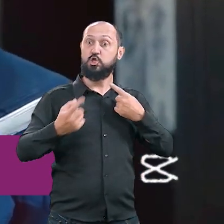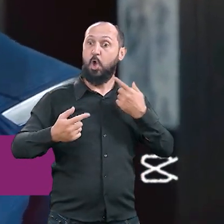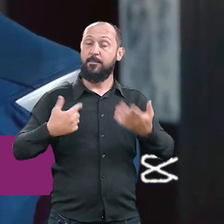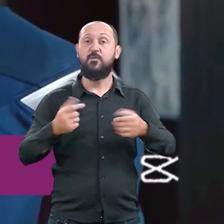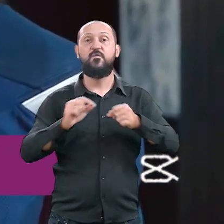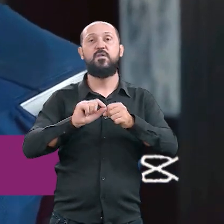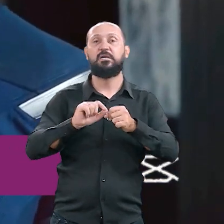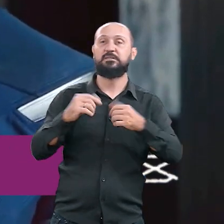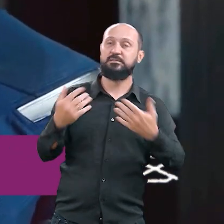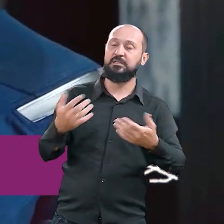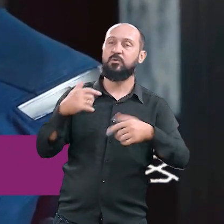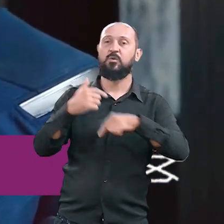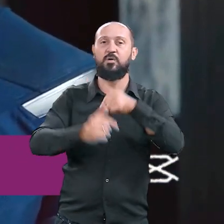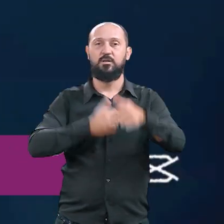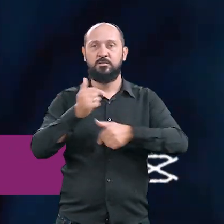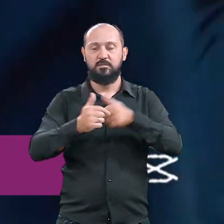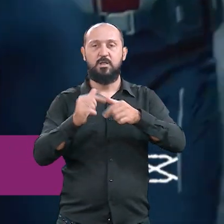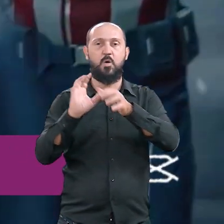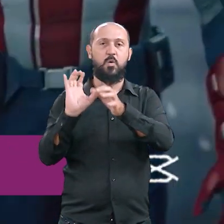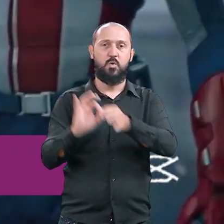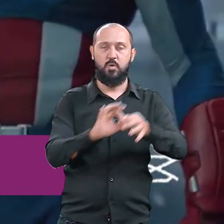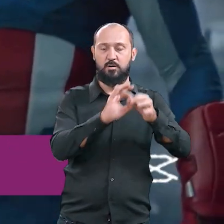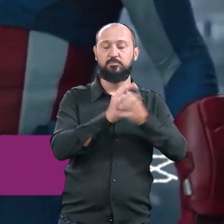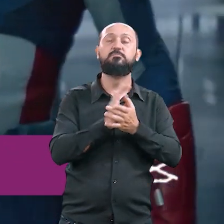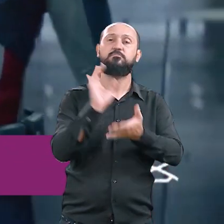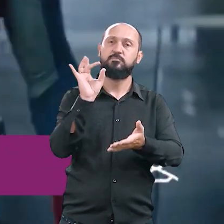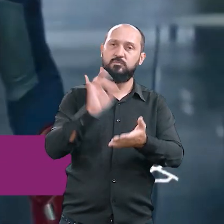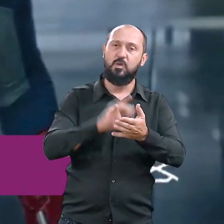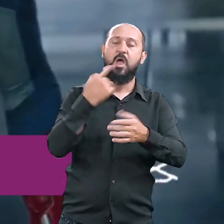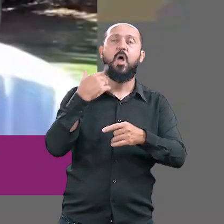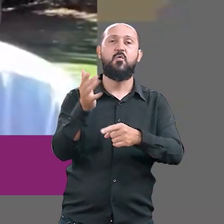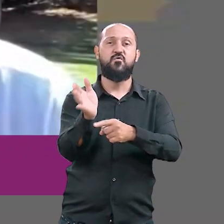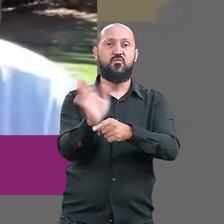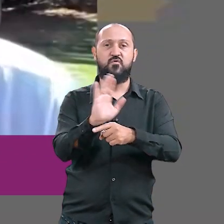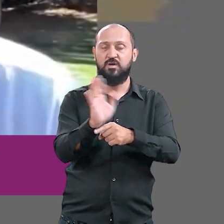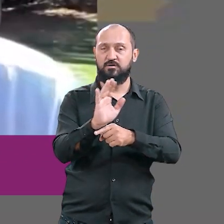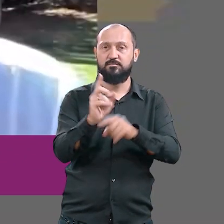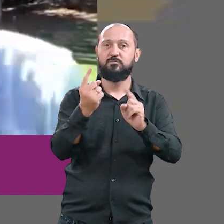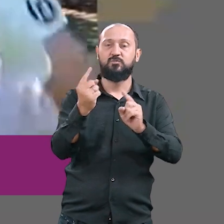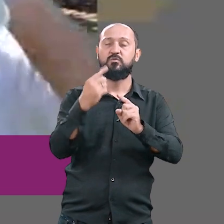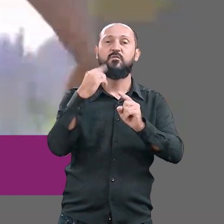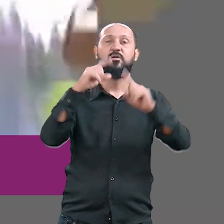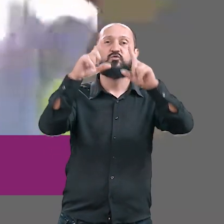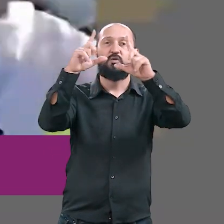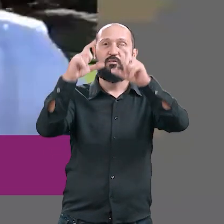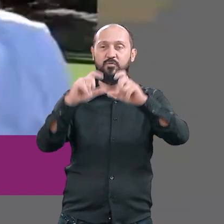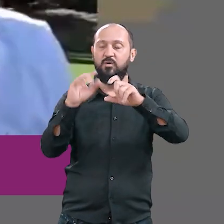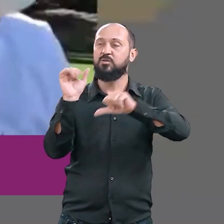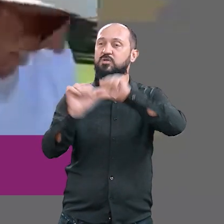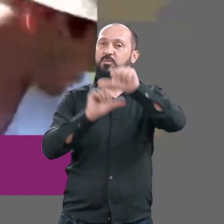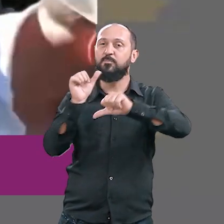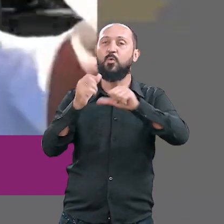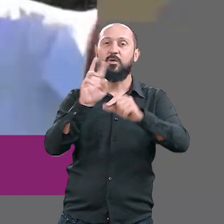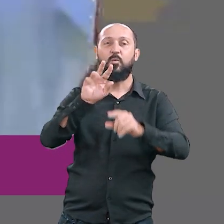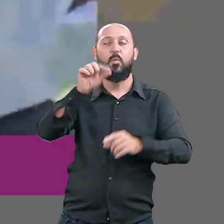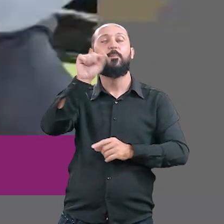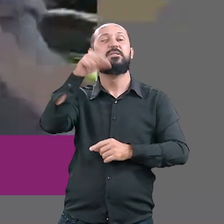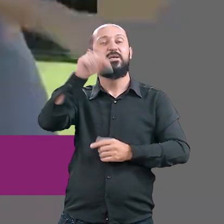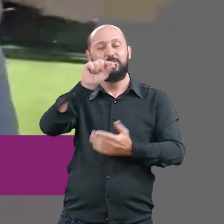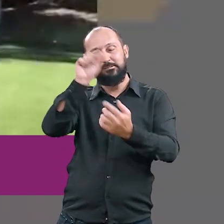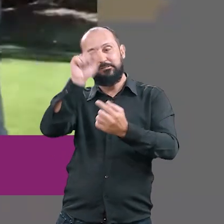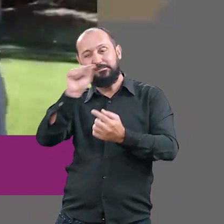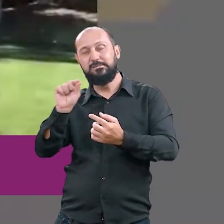uma atuação interessante, porque ela vai onde dói, né? Para o candidato, o maior medo do candidato não é perder, é não ter nem a